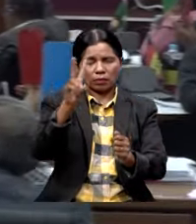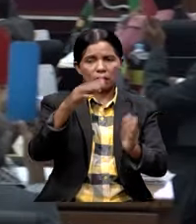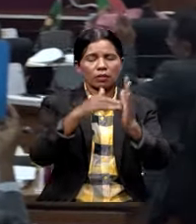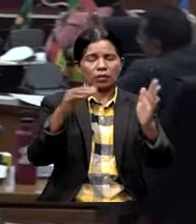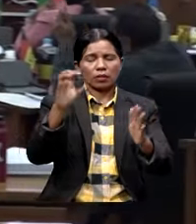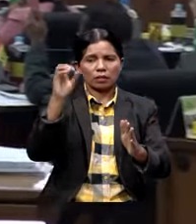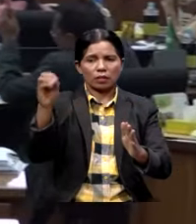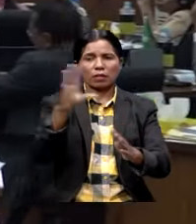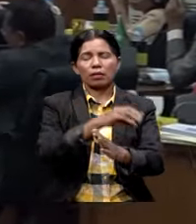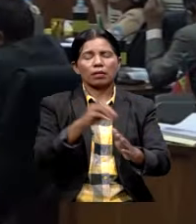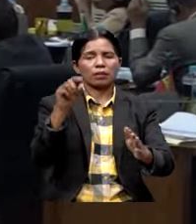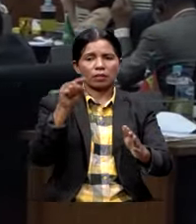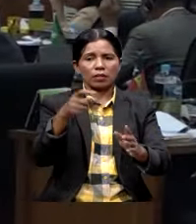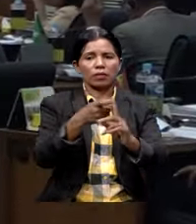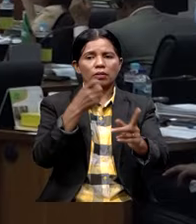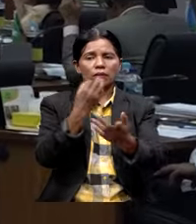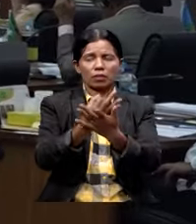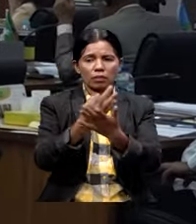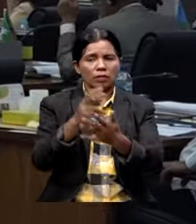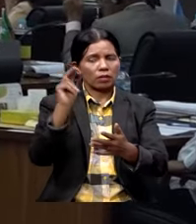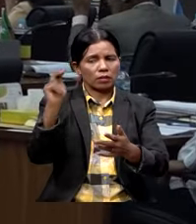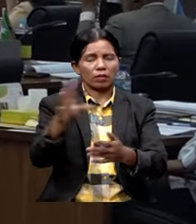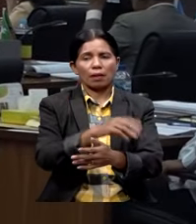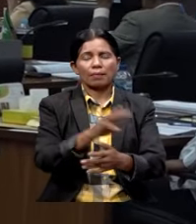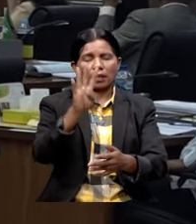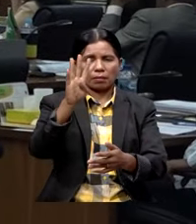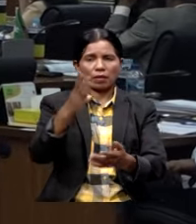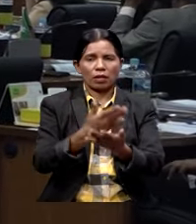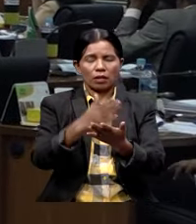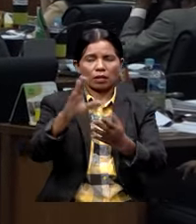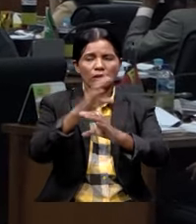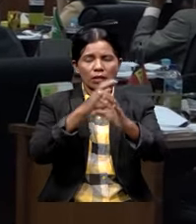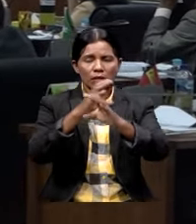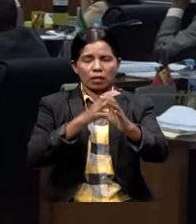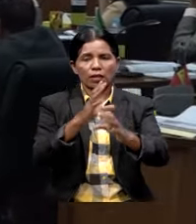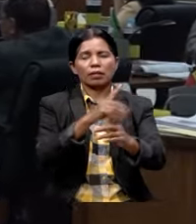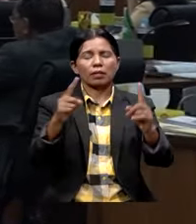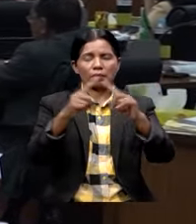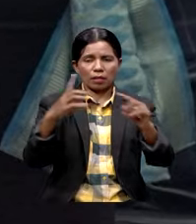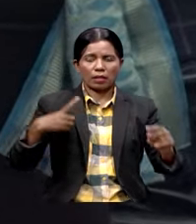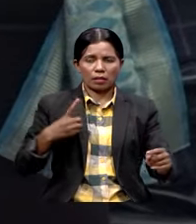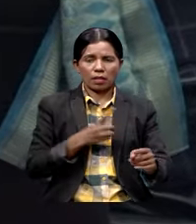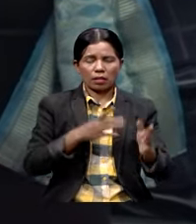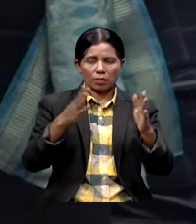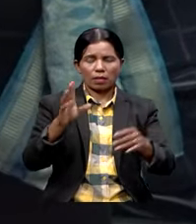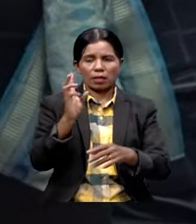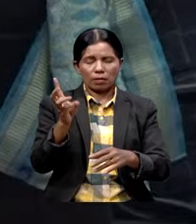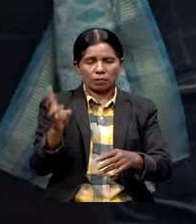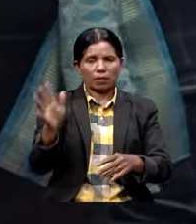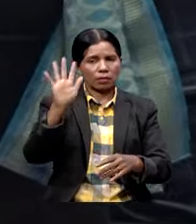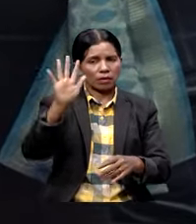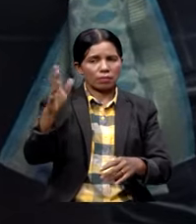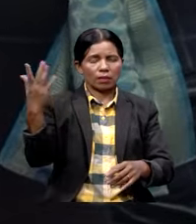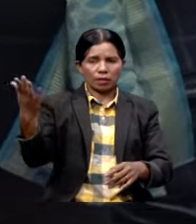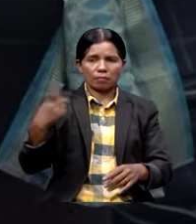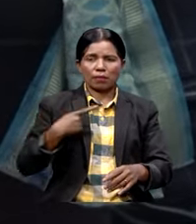zero, na abstenção zero. O seu orçamento ne tocam Rato Resin Sessosa Carreta Prado, ba deputado, ne Nulo Resin Lima e a Parlamento